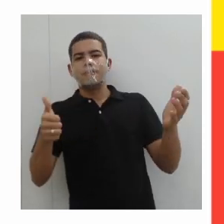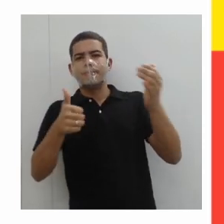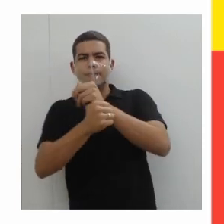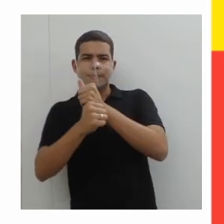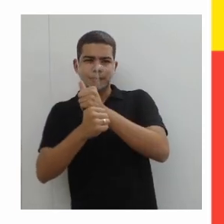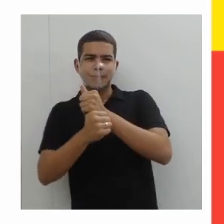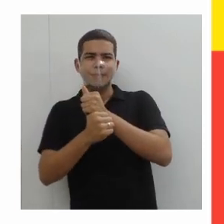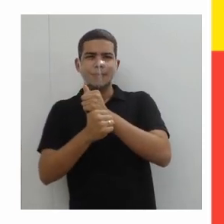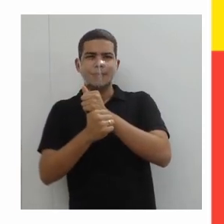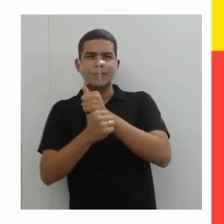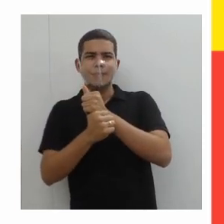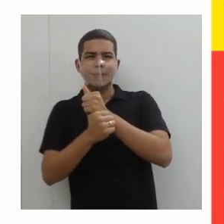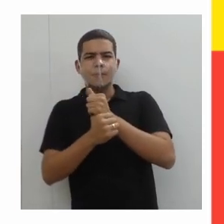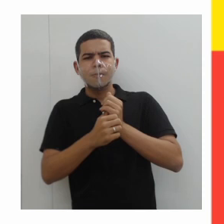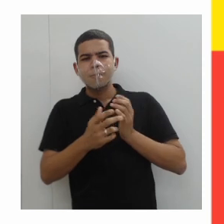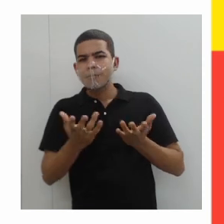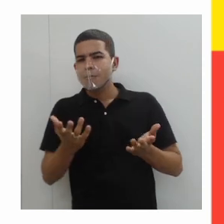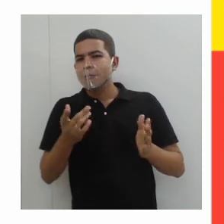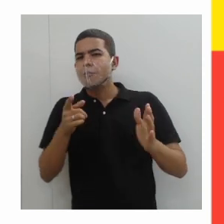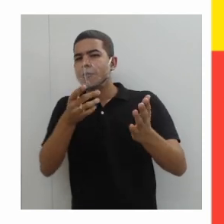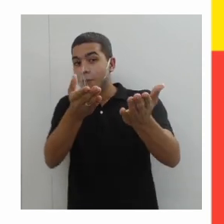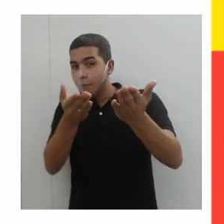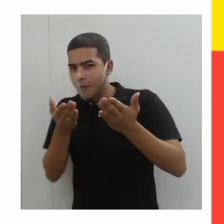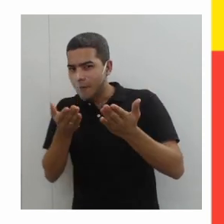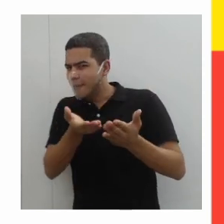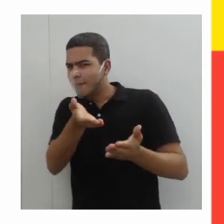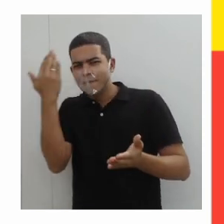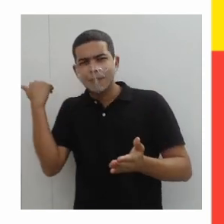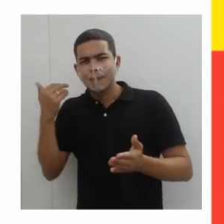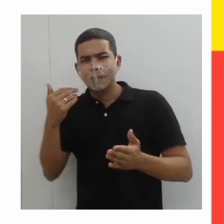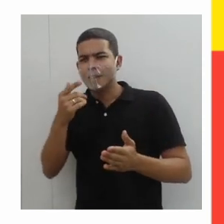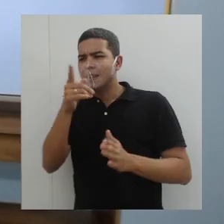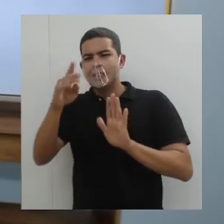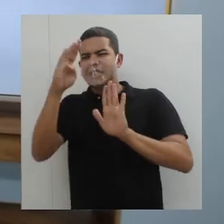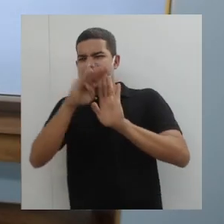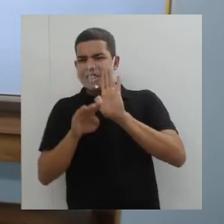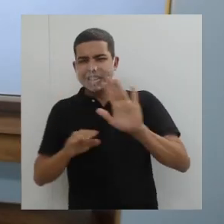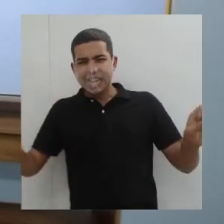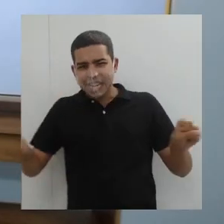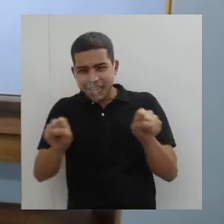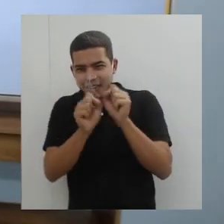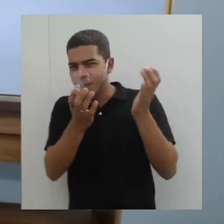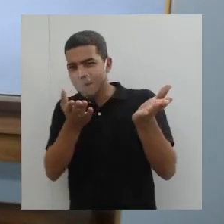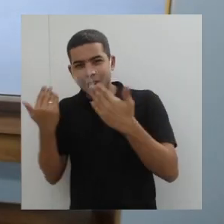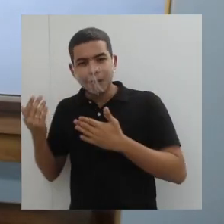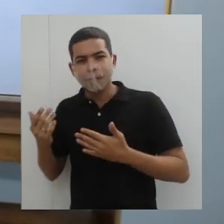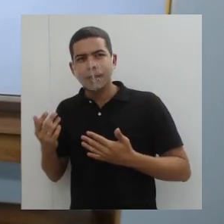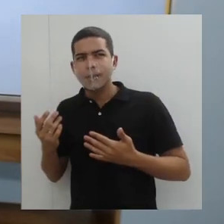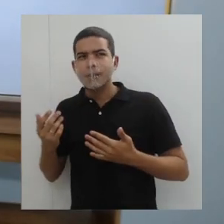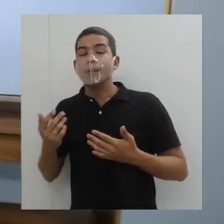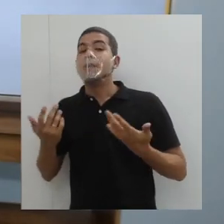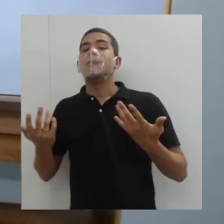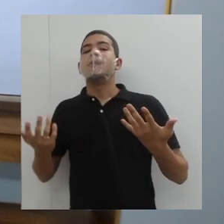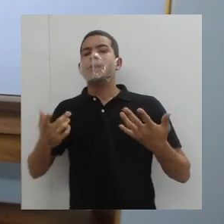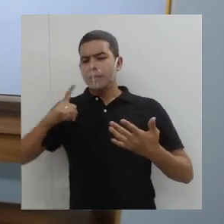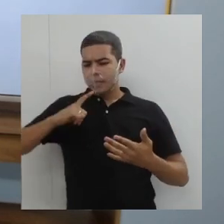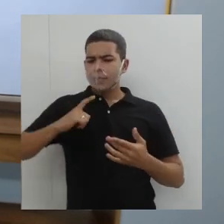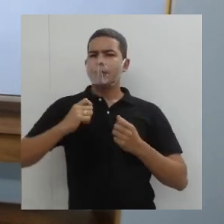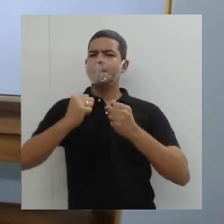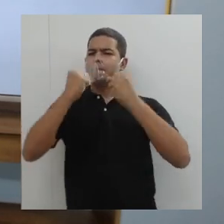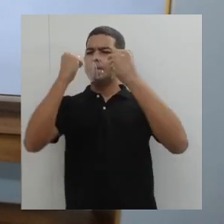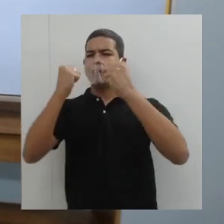certo? E aí eu faço um convite para vocês aí em casa, vamos quebrar paradigmas, tá certo? Existem paradigmas que